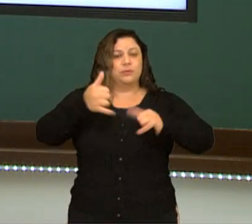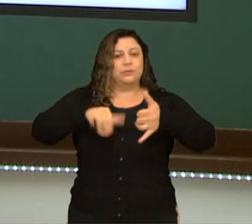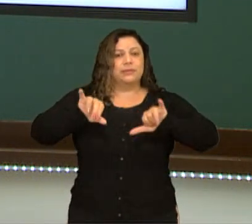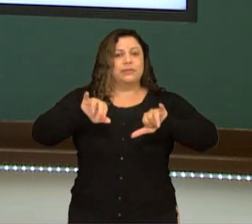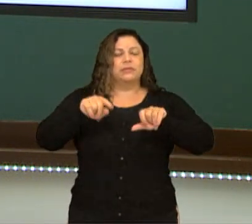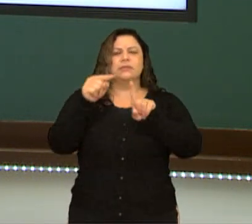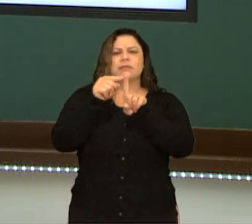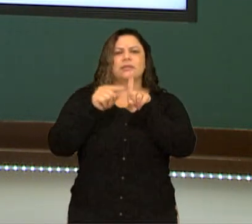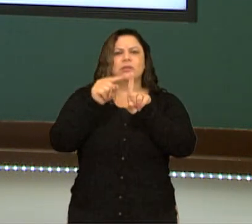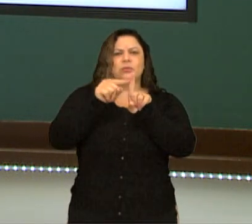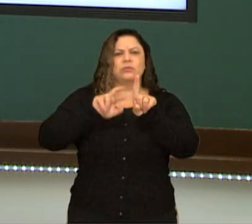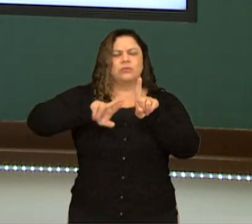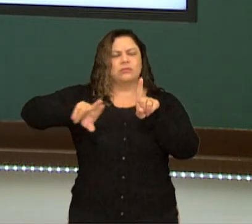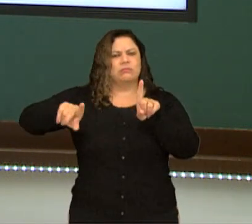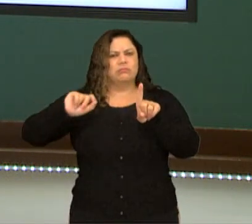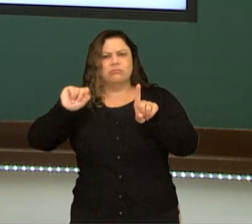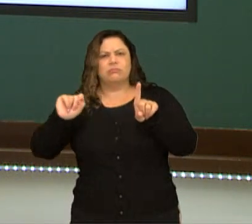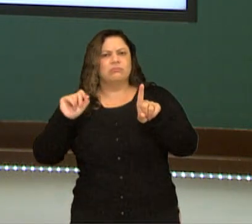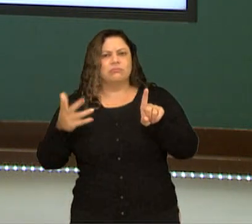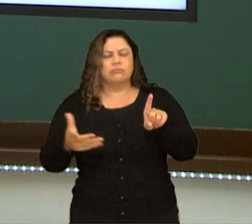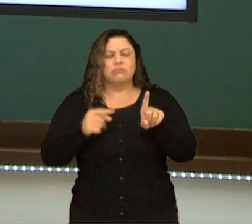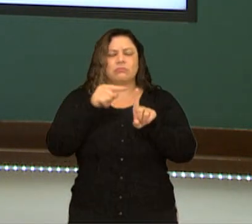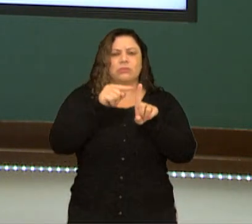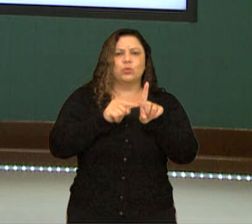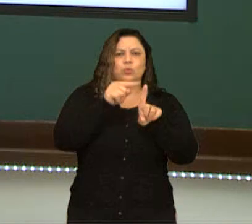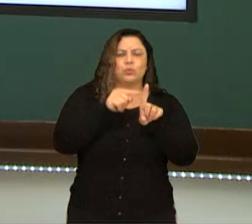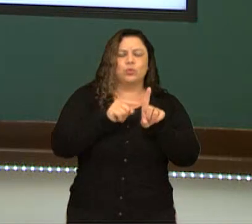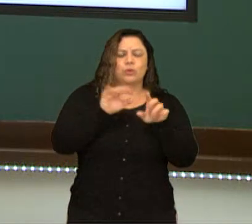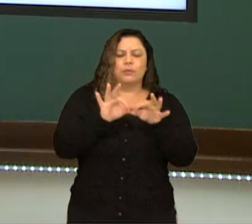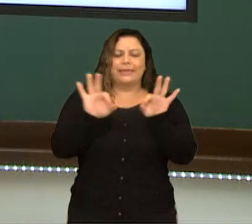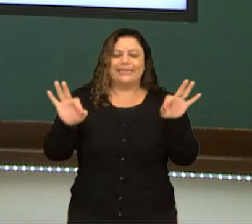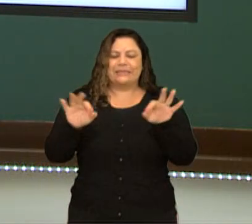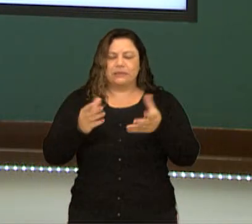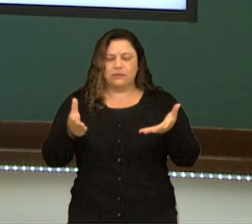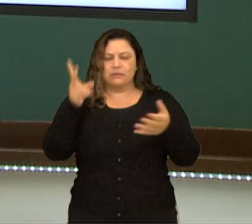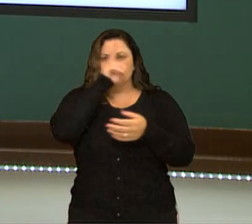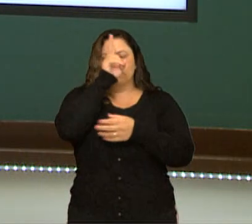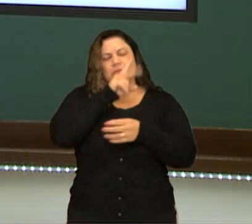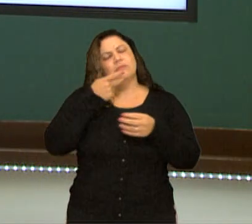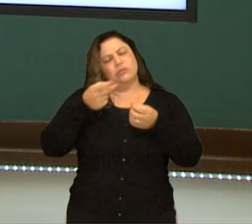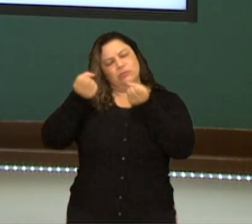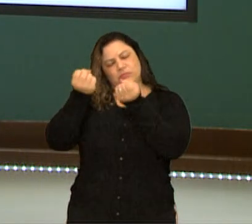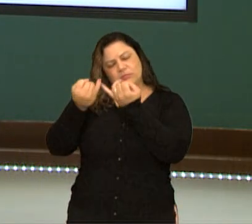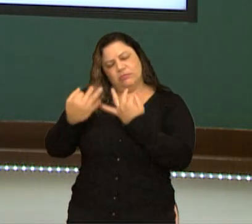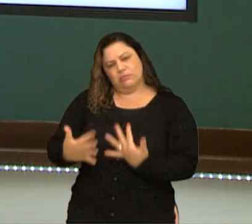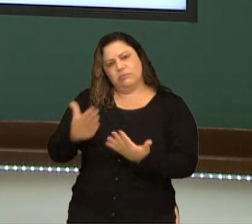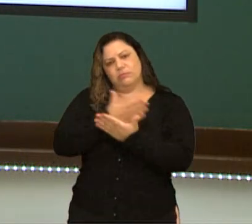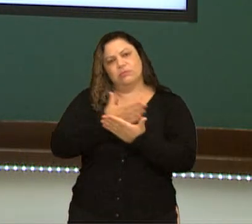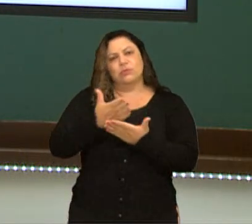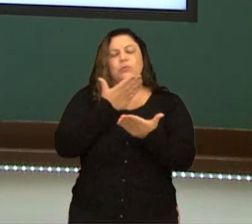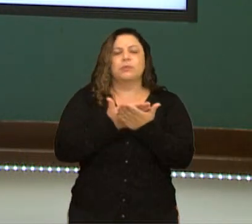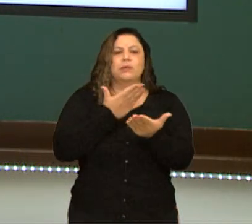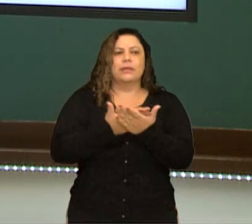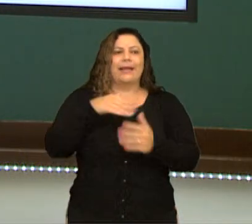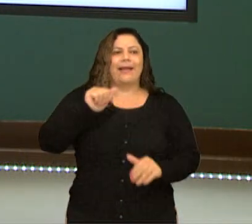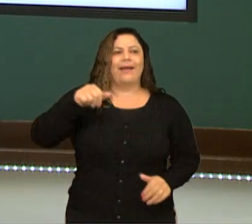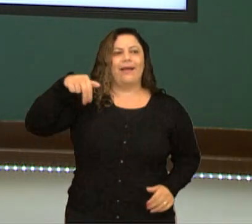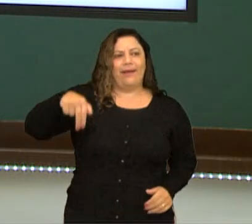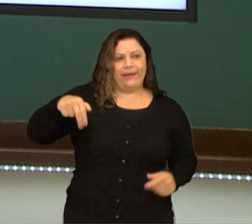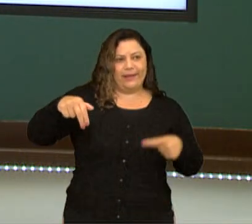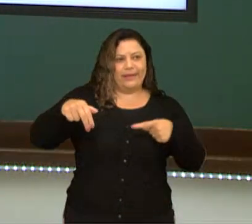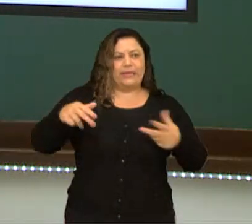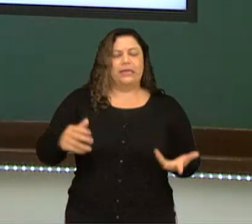tipo de saturação. Se for apenas ligações simples, lembra que eu falei no começo da aula, AN. No caso